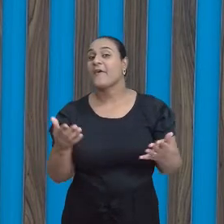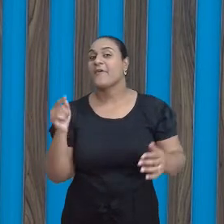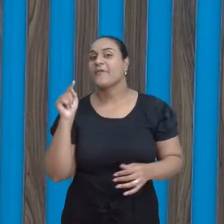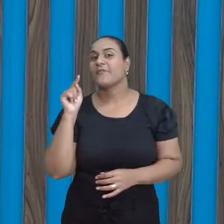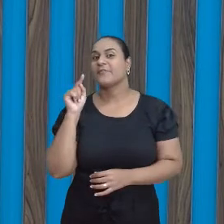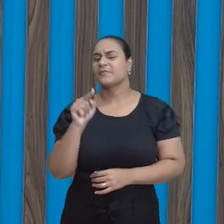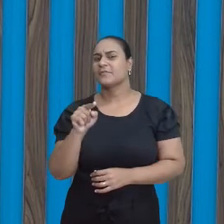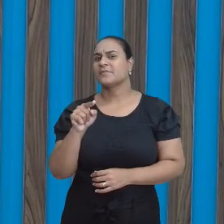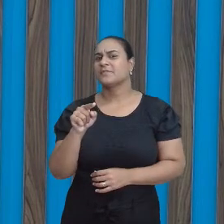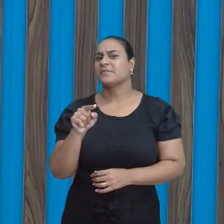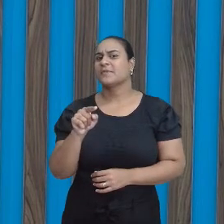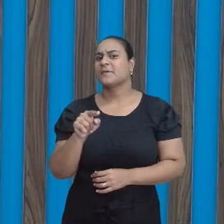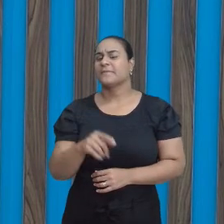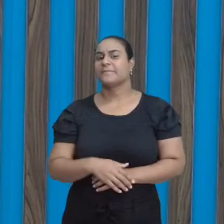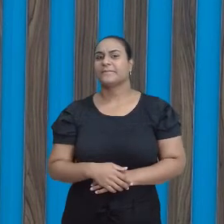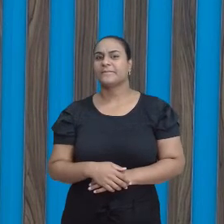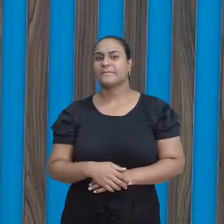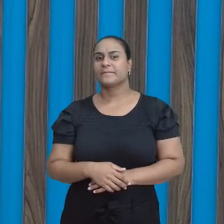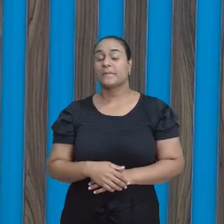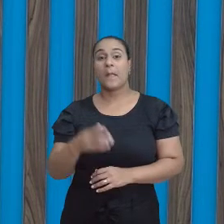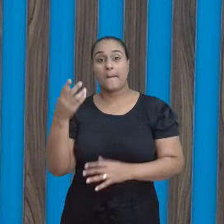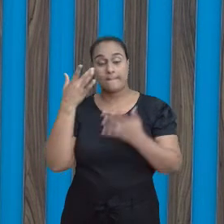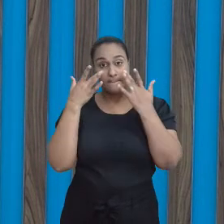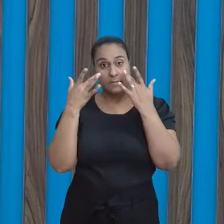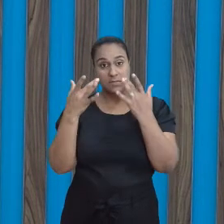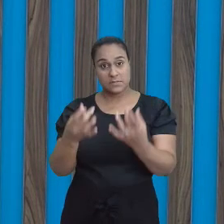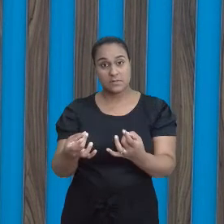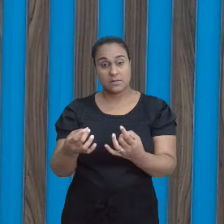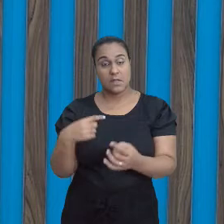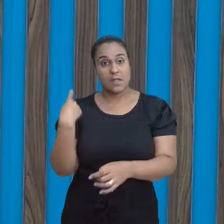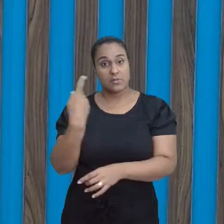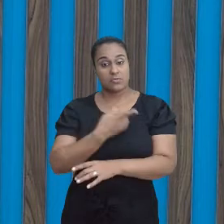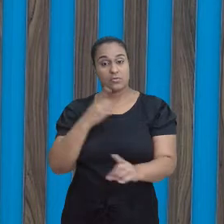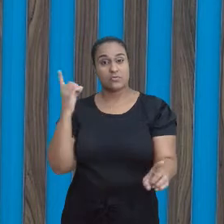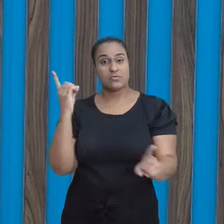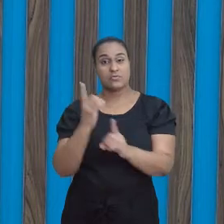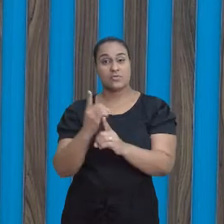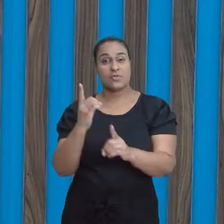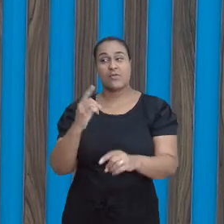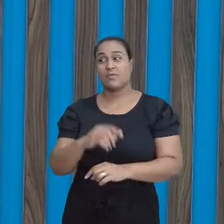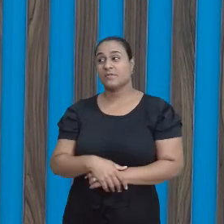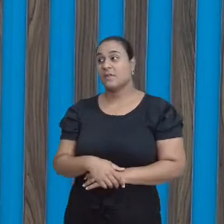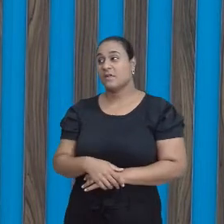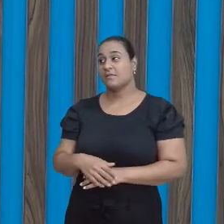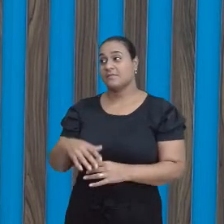se comprometa assim mais não, viu? Presta atenção, a gente quando se encontrar vai fazer assim, ó.